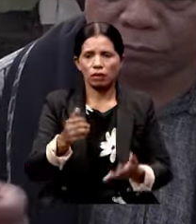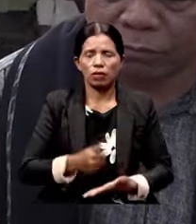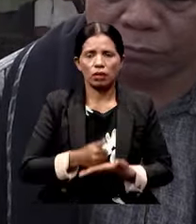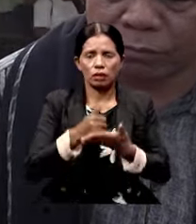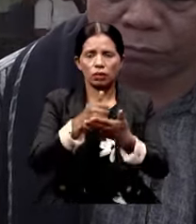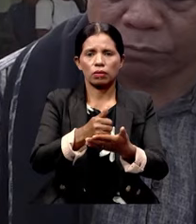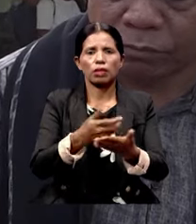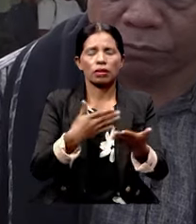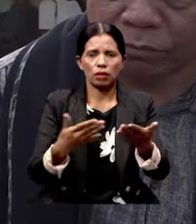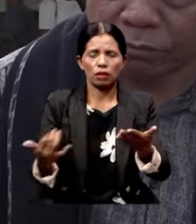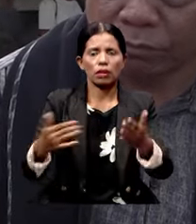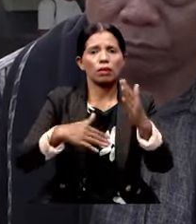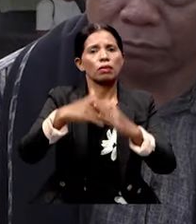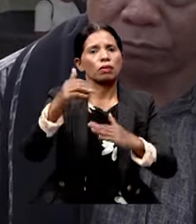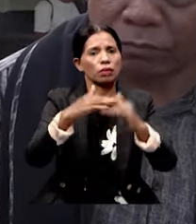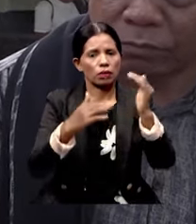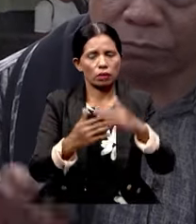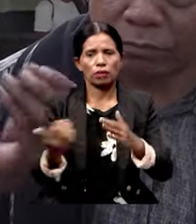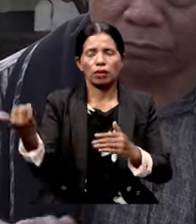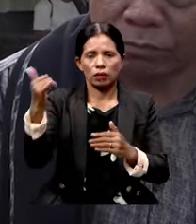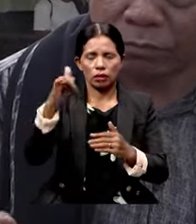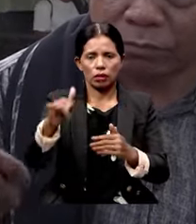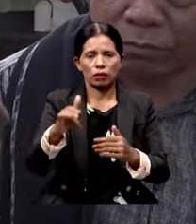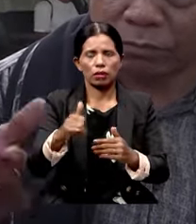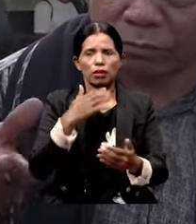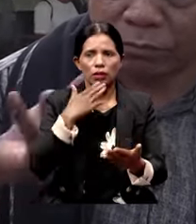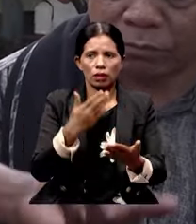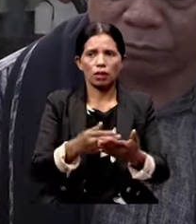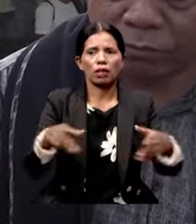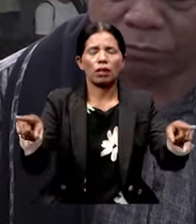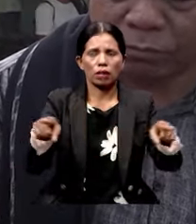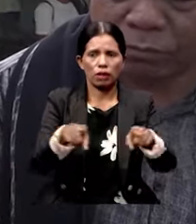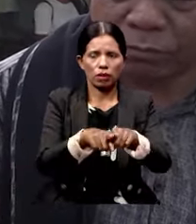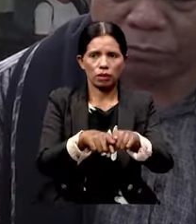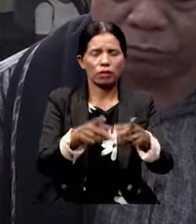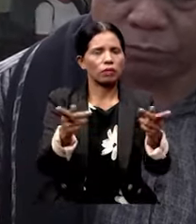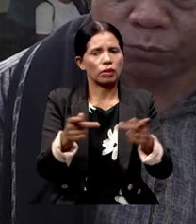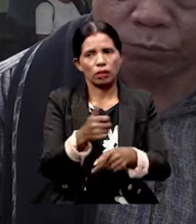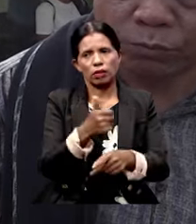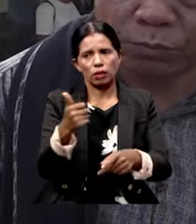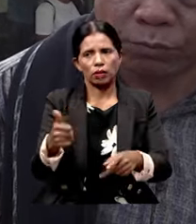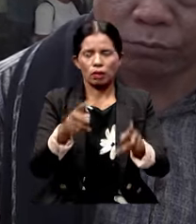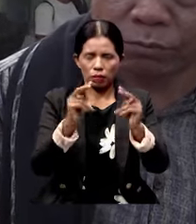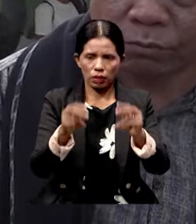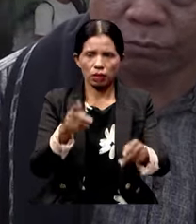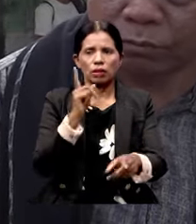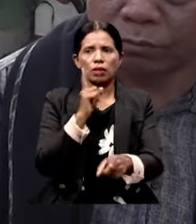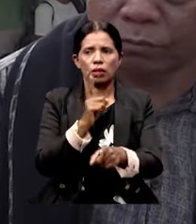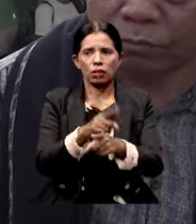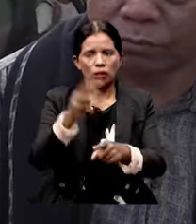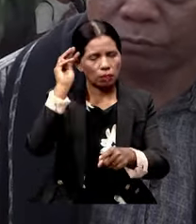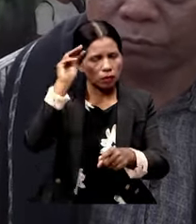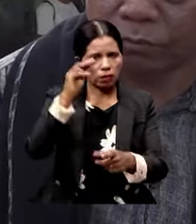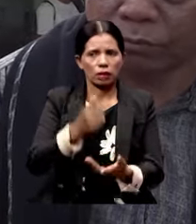para facilidades, infraestruturas ne, e a equidade, kata hanesa ba fati sira hototu neve, mas precisa ter tebes ministério ne